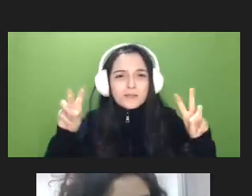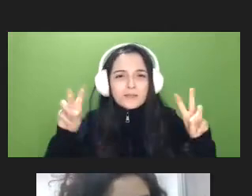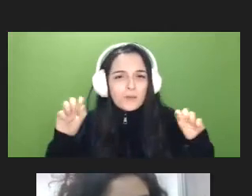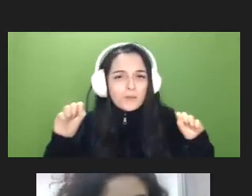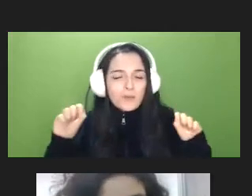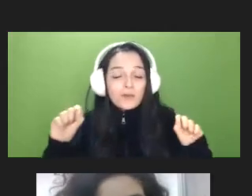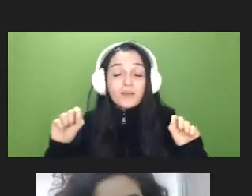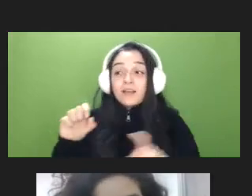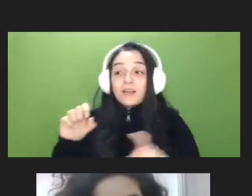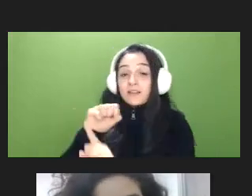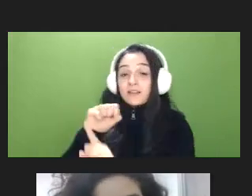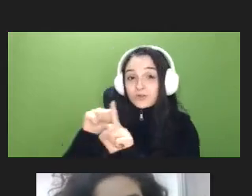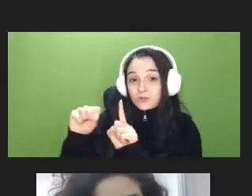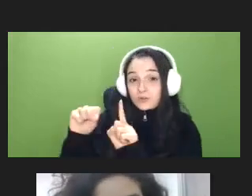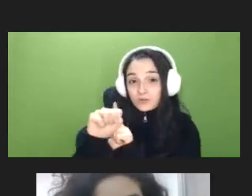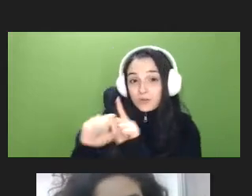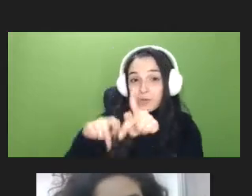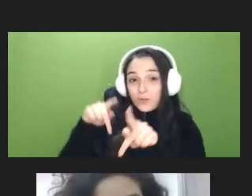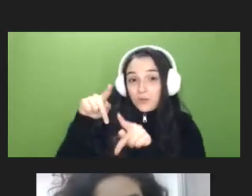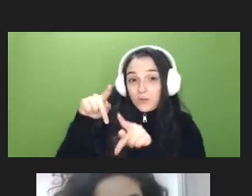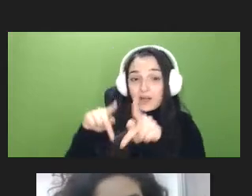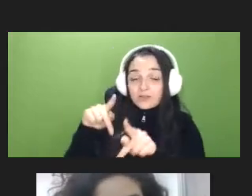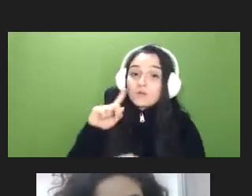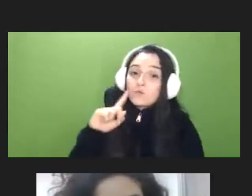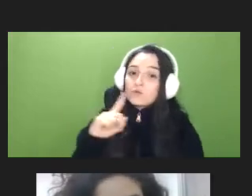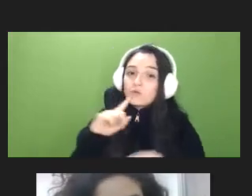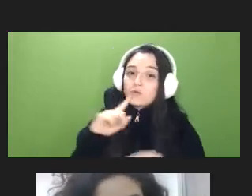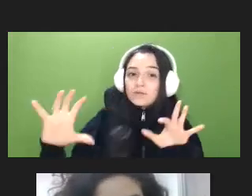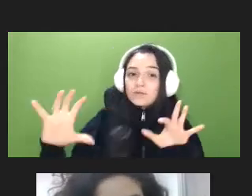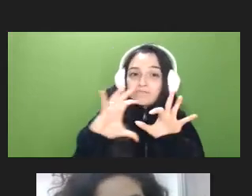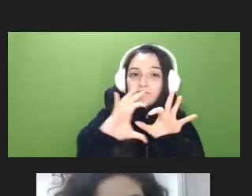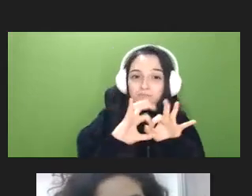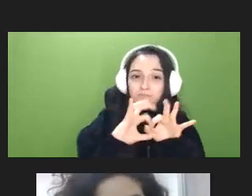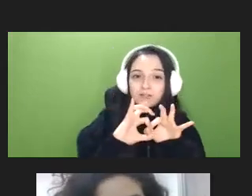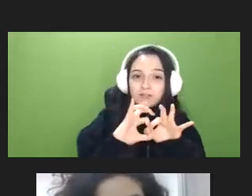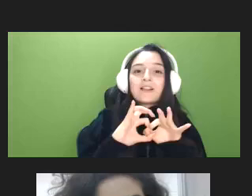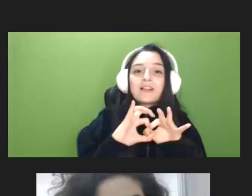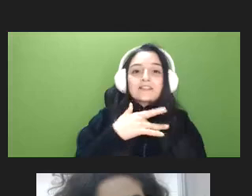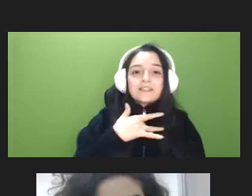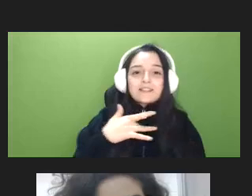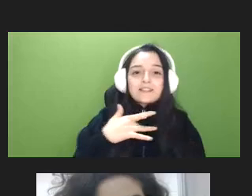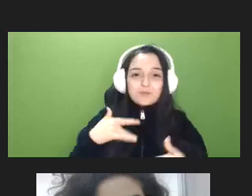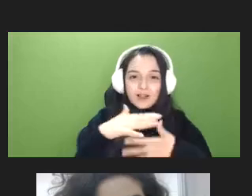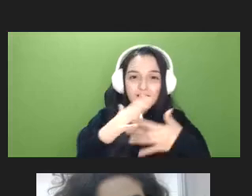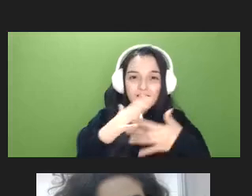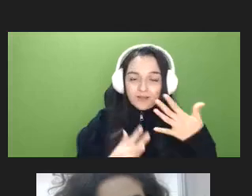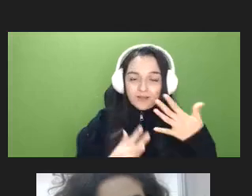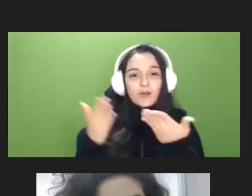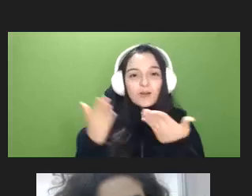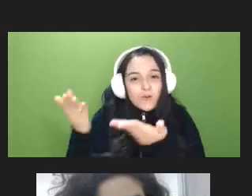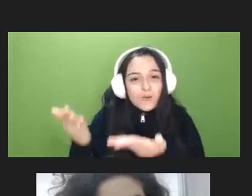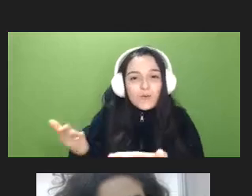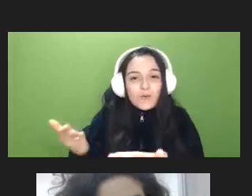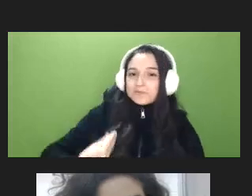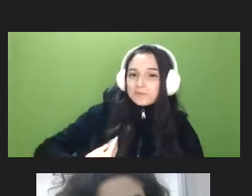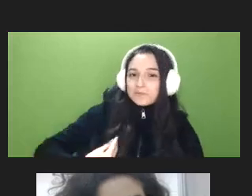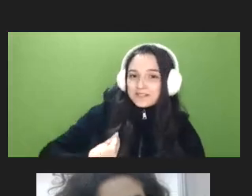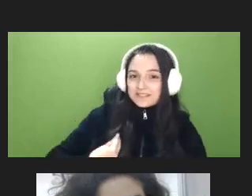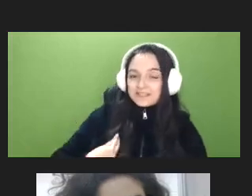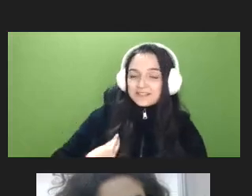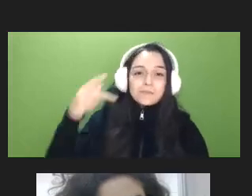saúde em Libras. Hoje a gente conta com a presença da Patrícia